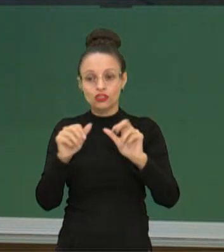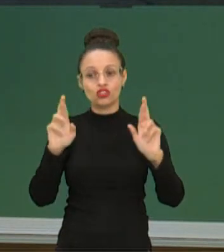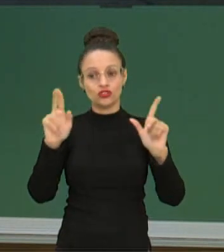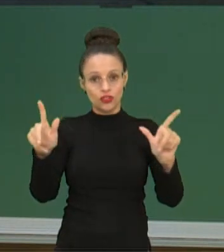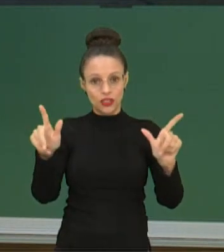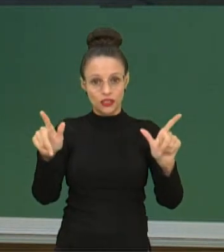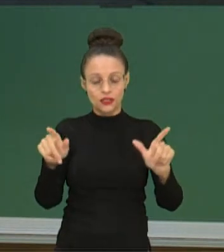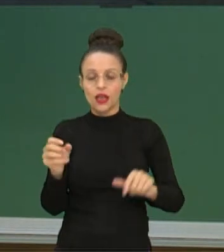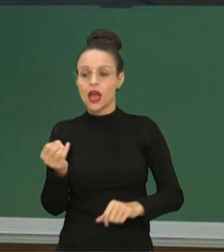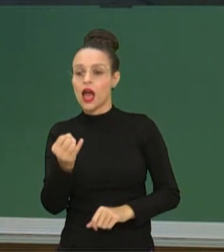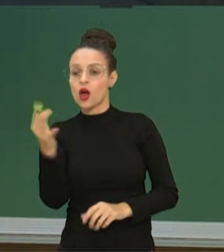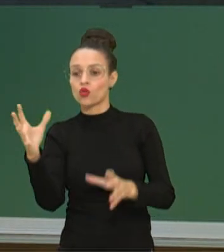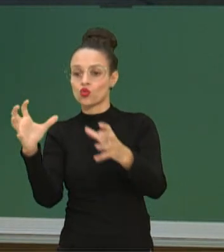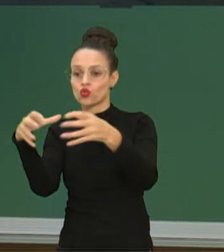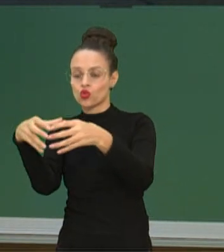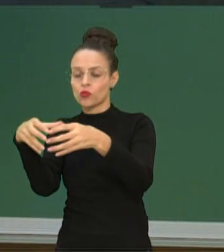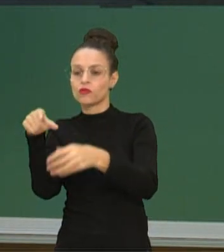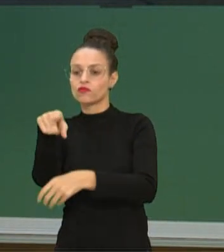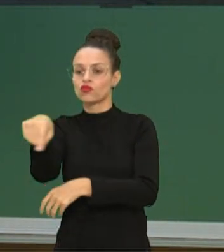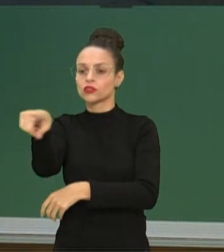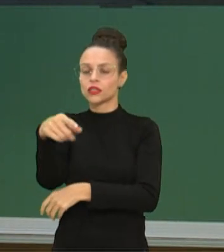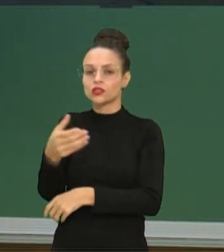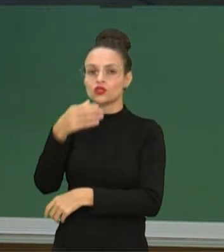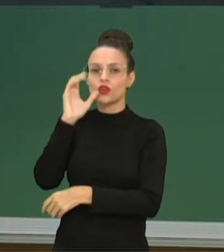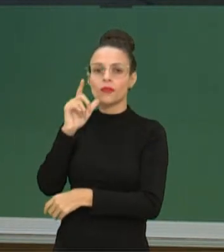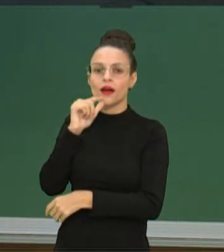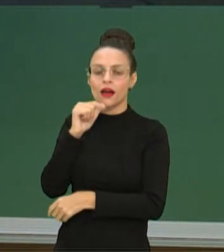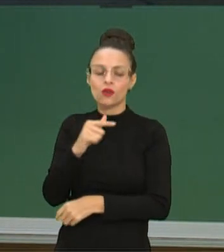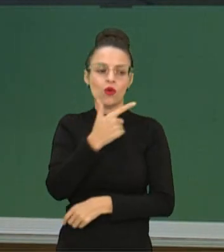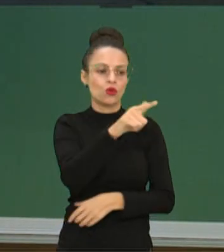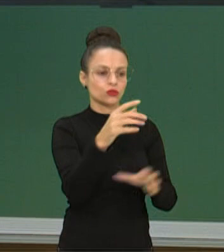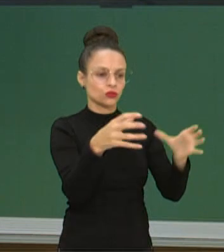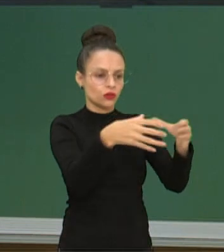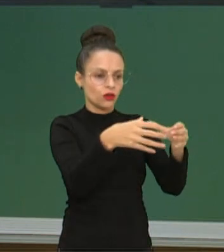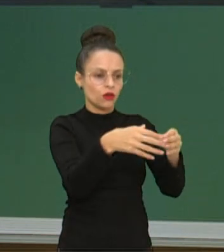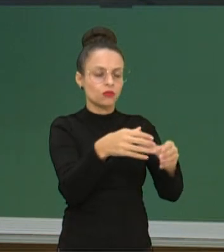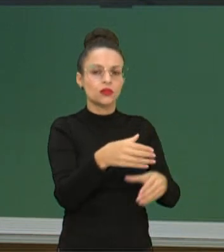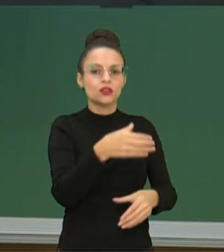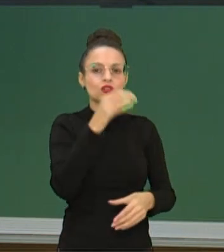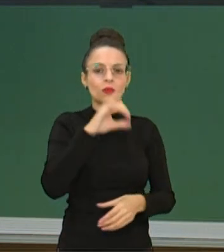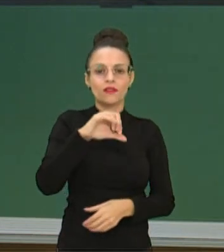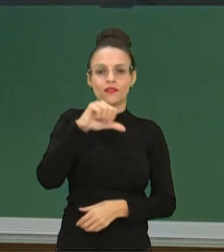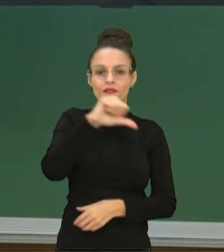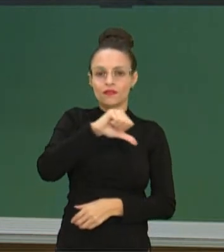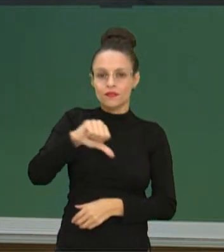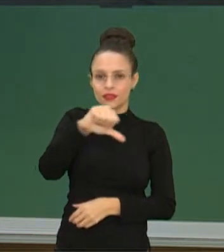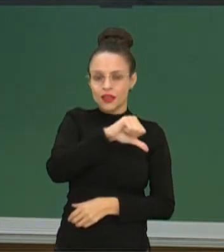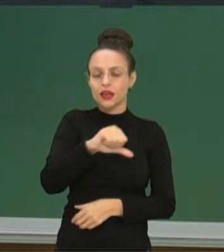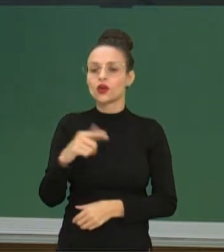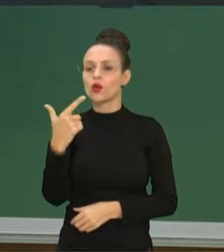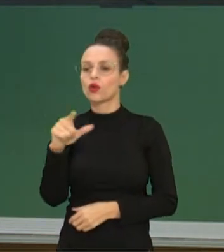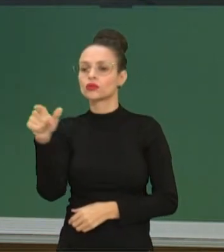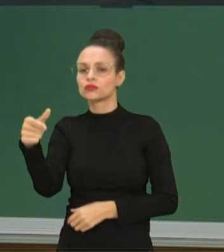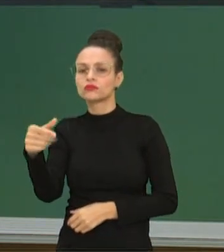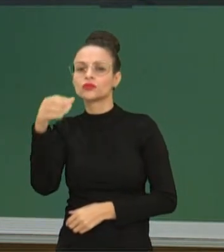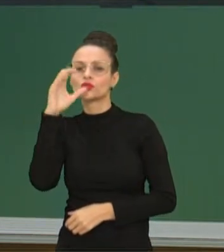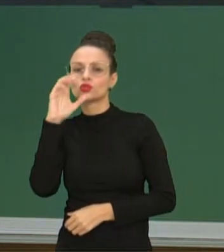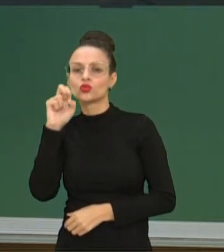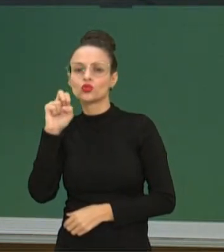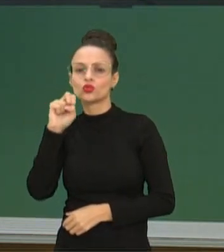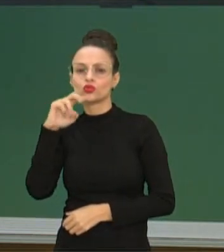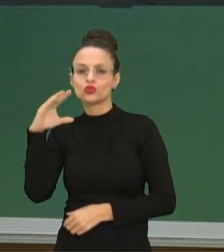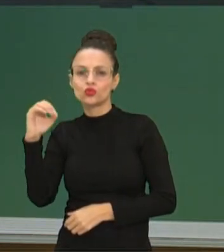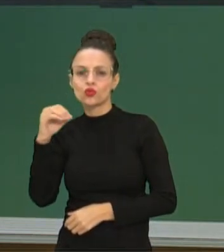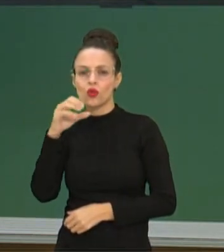diferente. Alguns grupos ele dava apenas água, outro ele dava vinagre e outros ele dava suco de